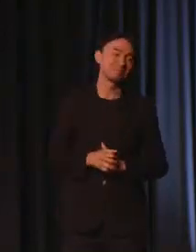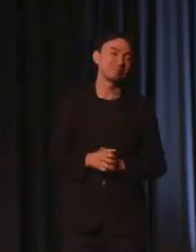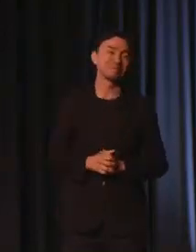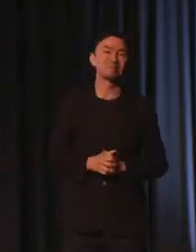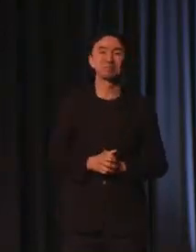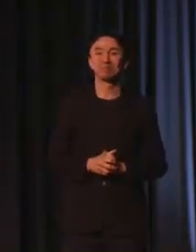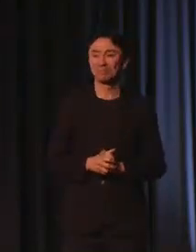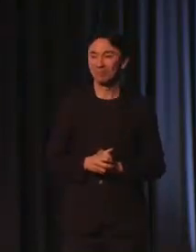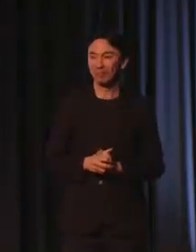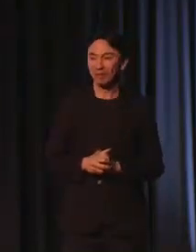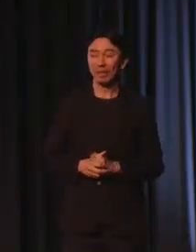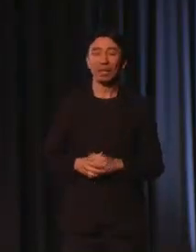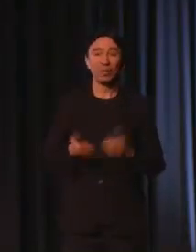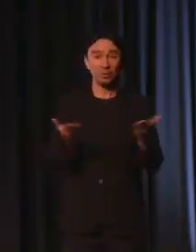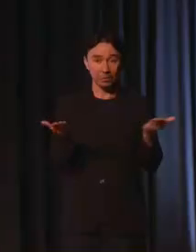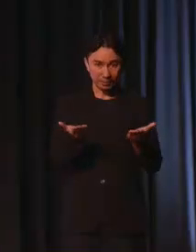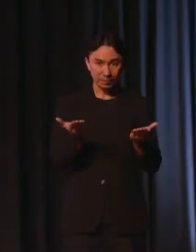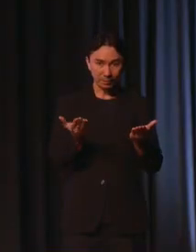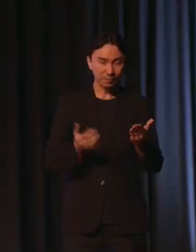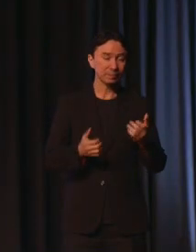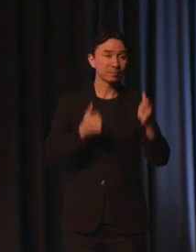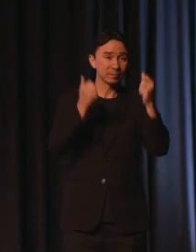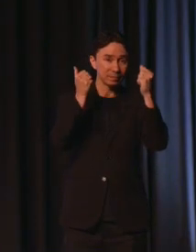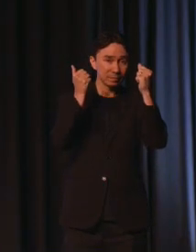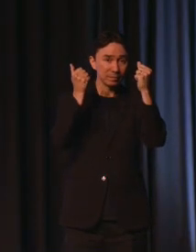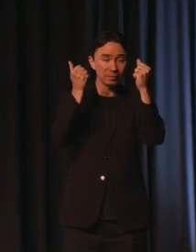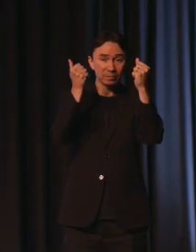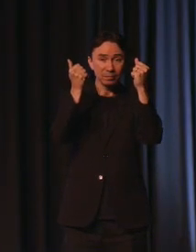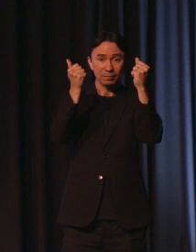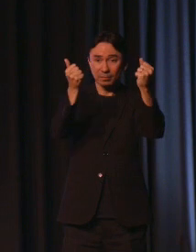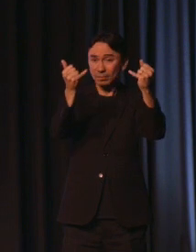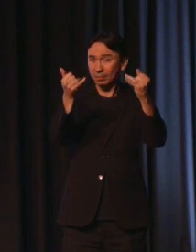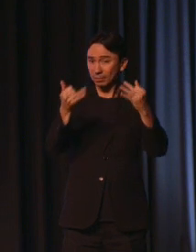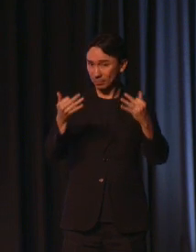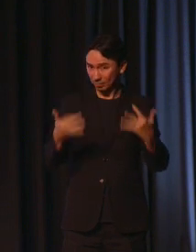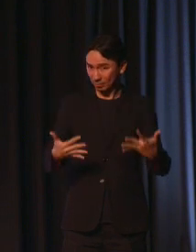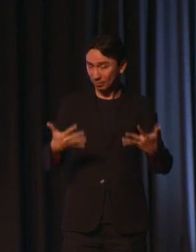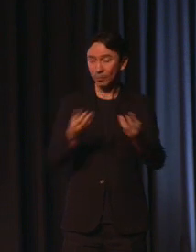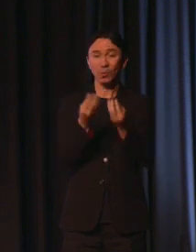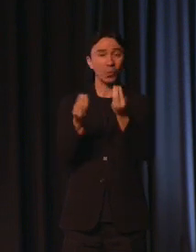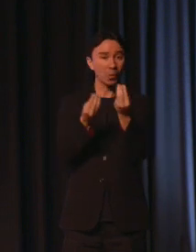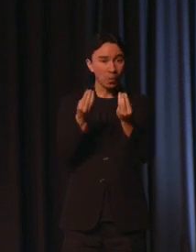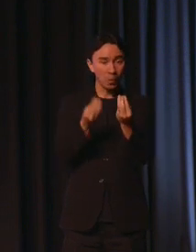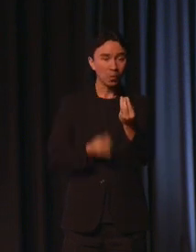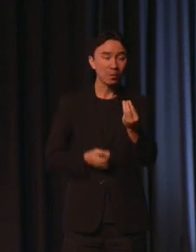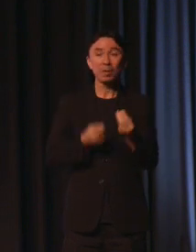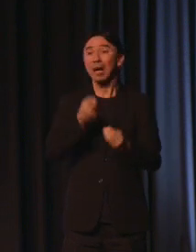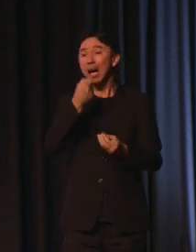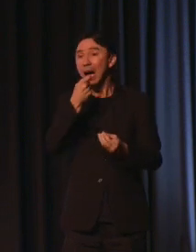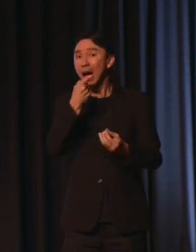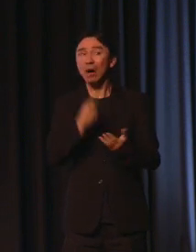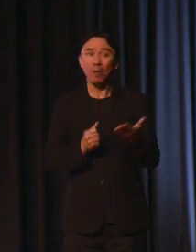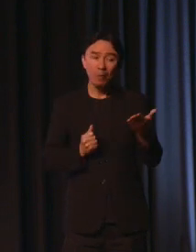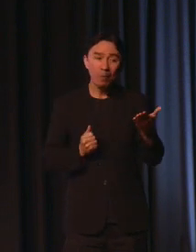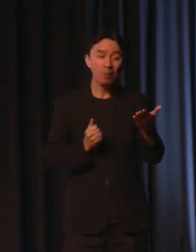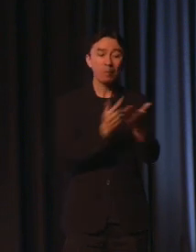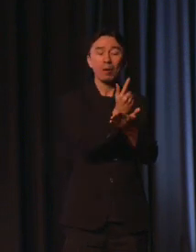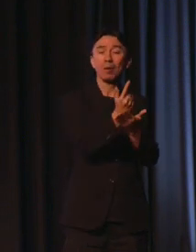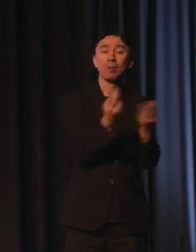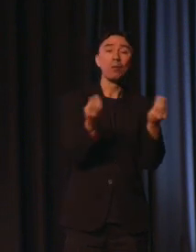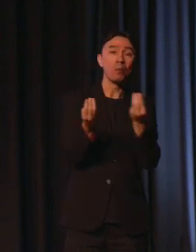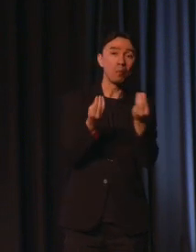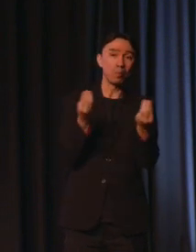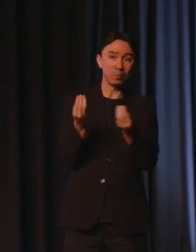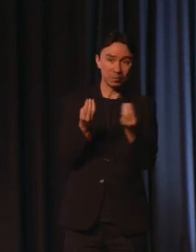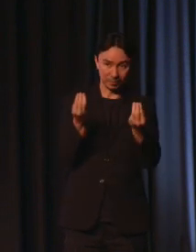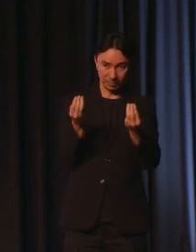tá? Vou falar um pouco sobre como são adquiridos os medicamentos procoagulantes. O Dr. Eric já disse, né,